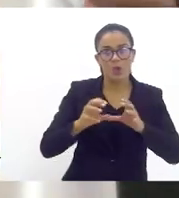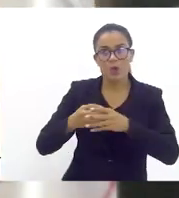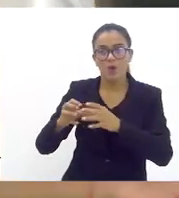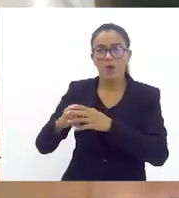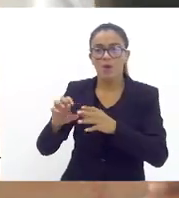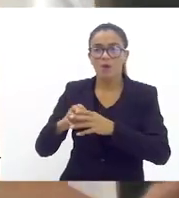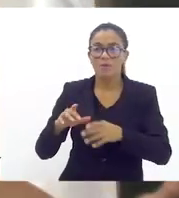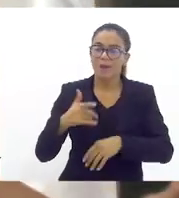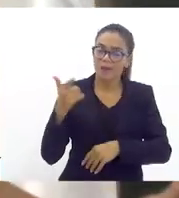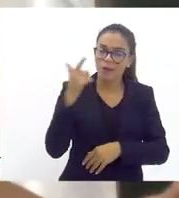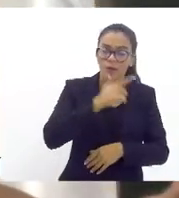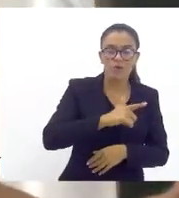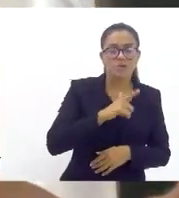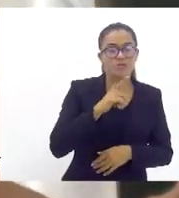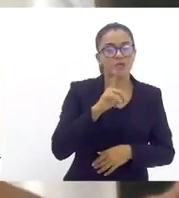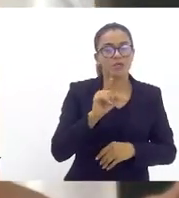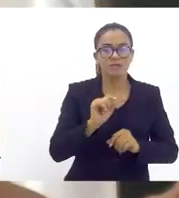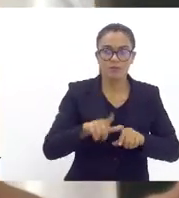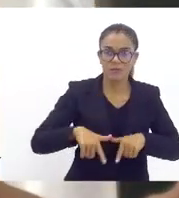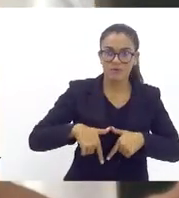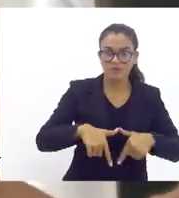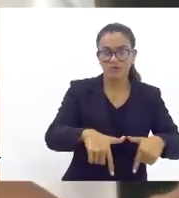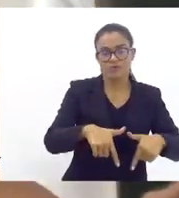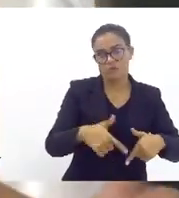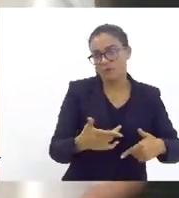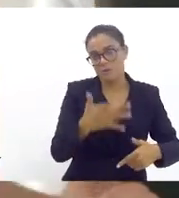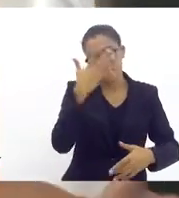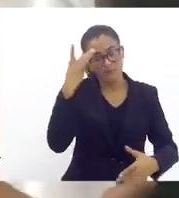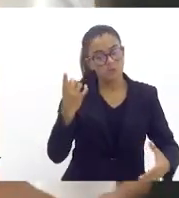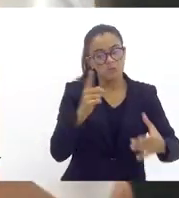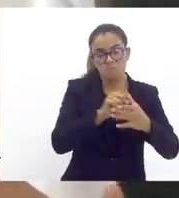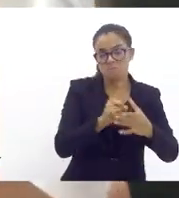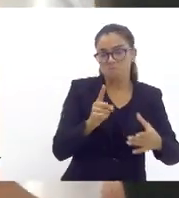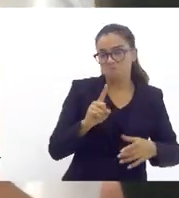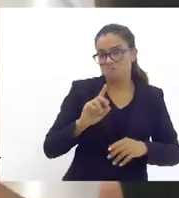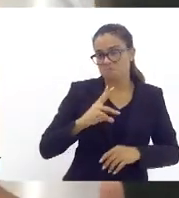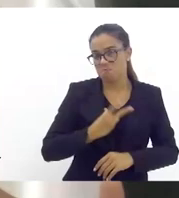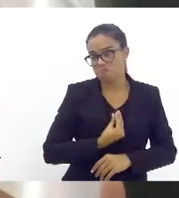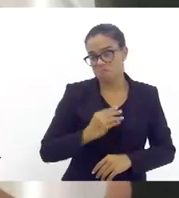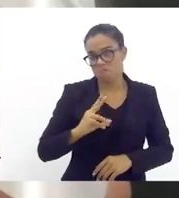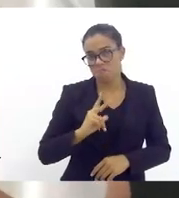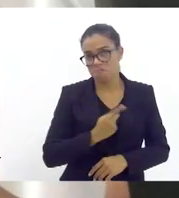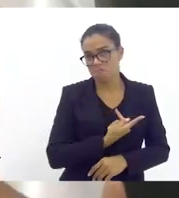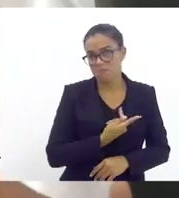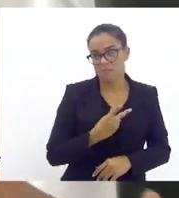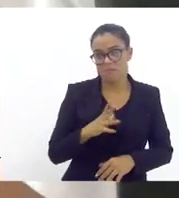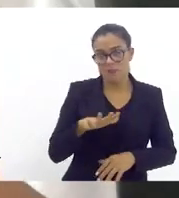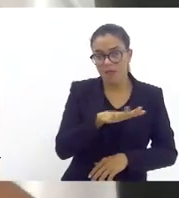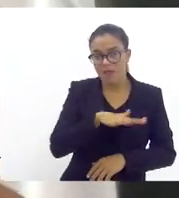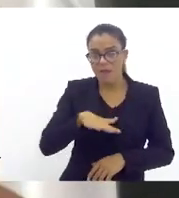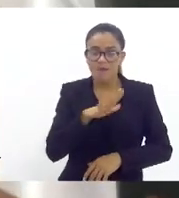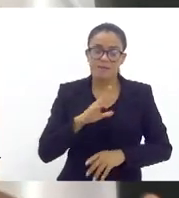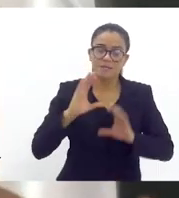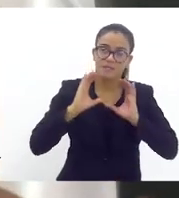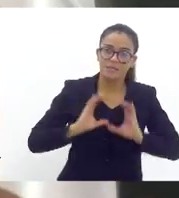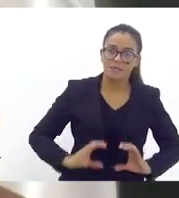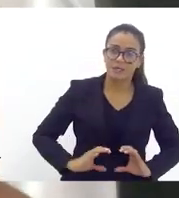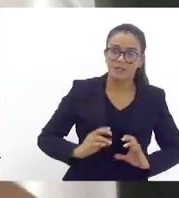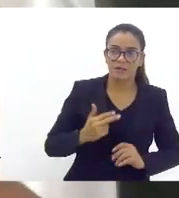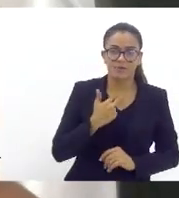para que possam ser um agente efetivo da inclusão de pessoas transexuais e travestis na esteira da cidadania. Porque não